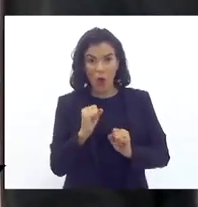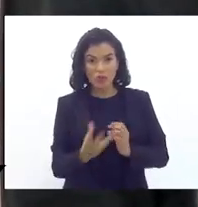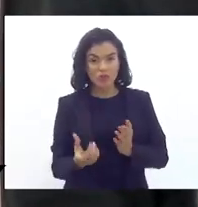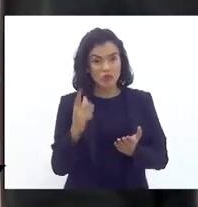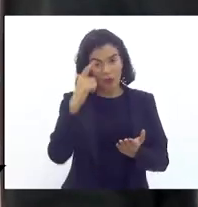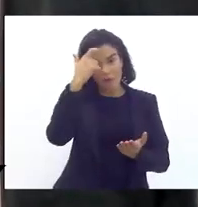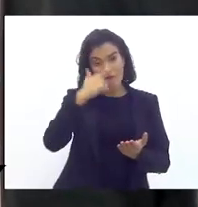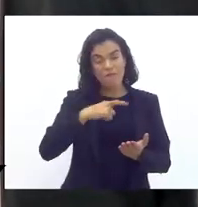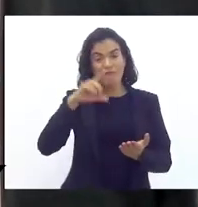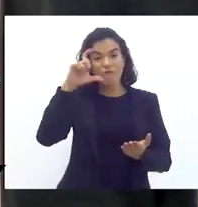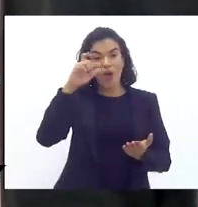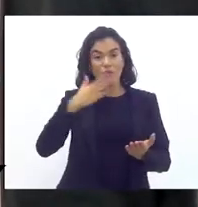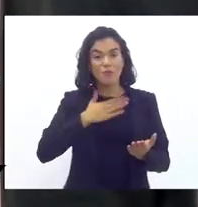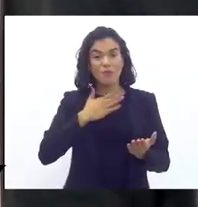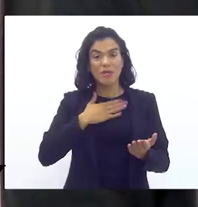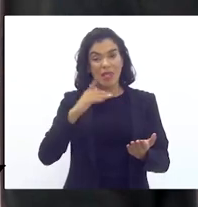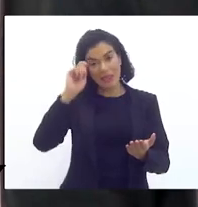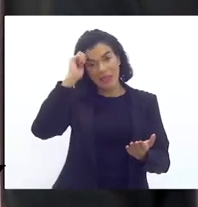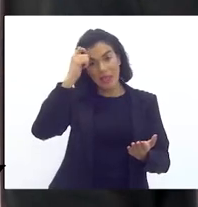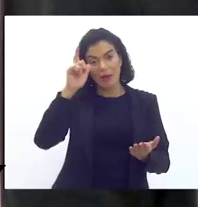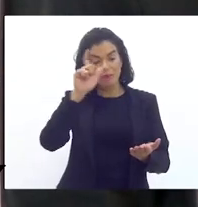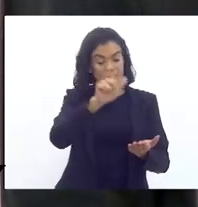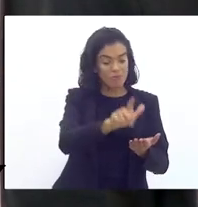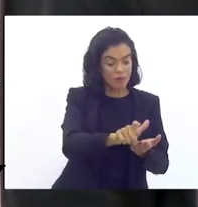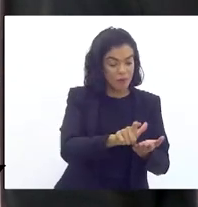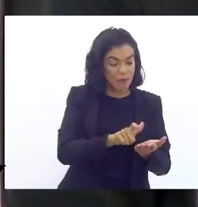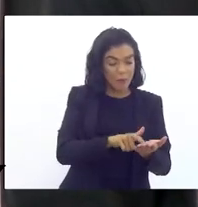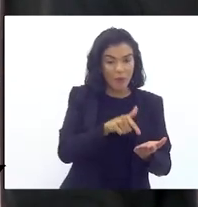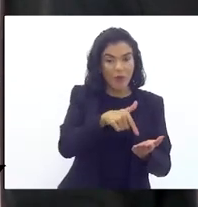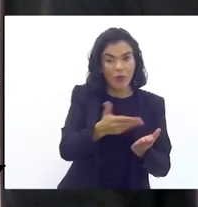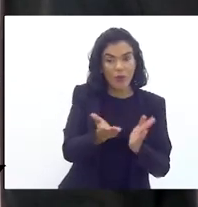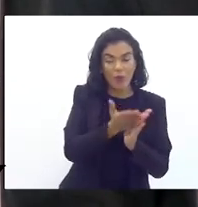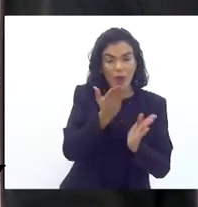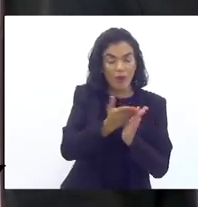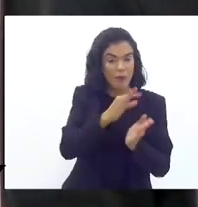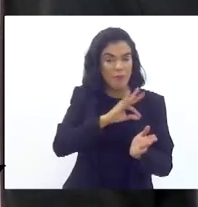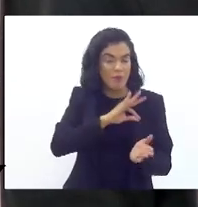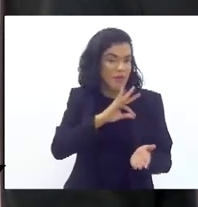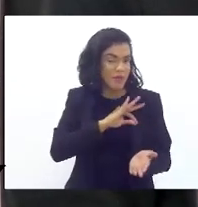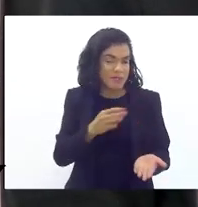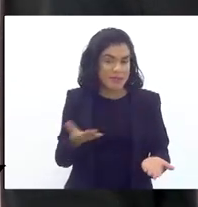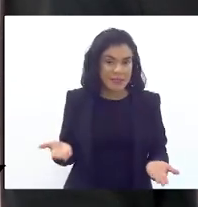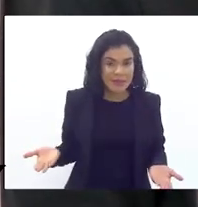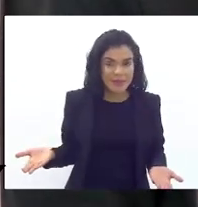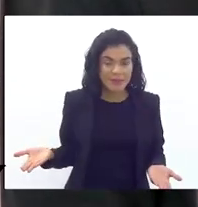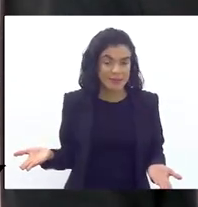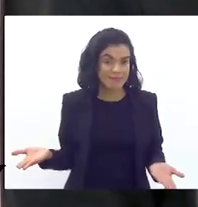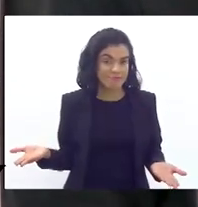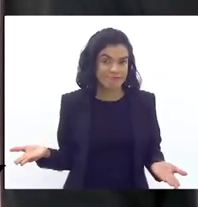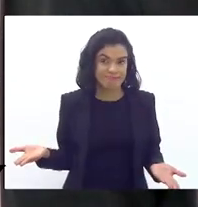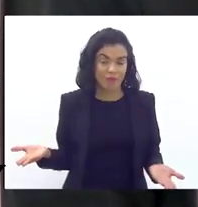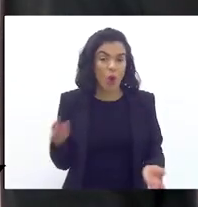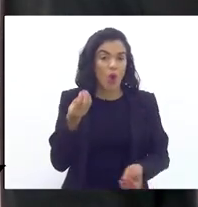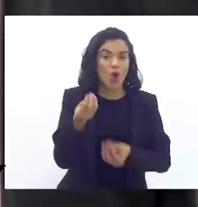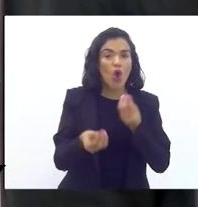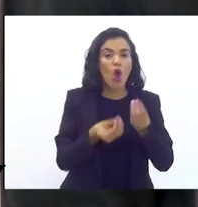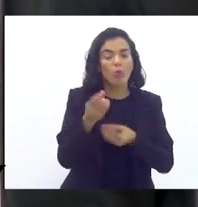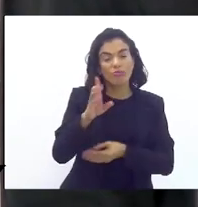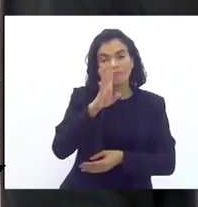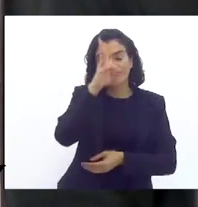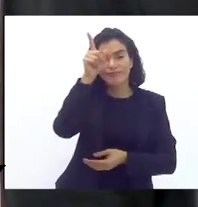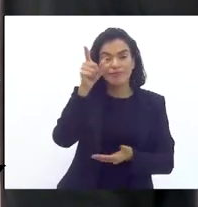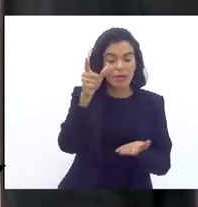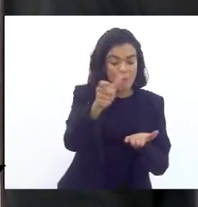Esse álbum né Porque se os critérios e quando a gente olha aqui faz essa leitura como a